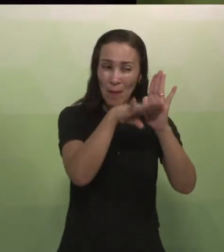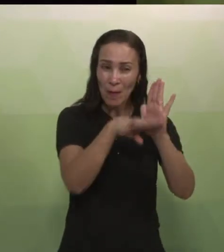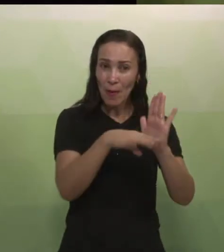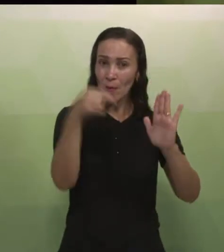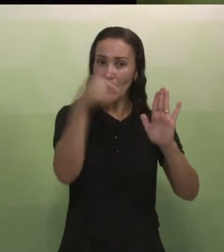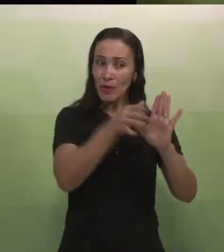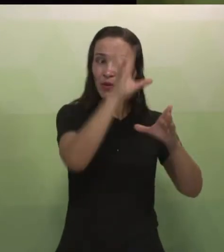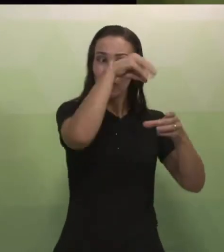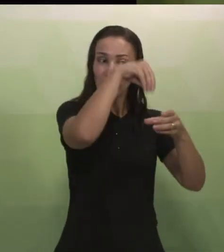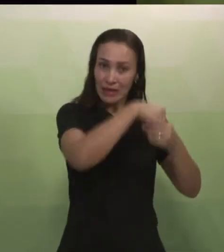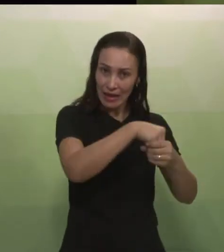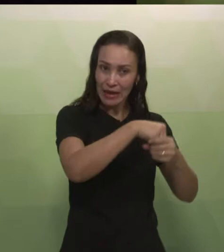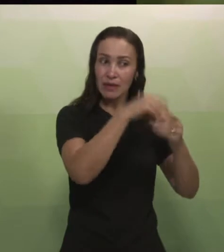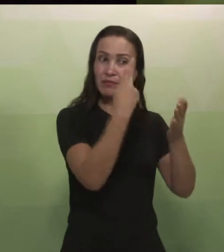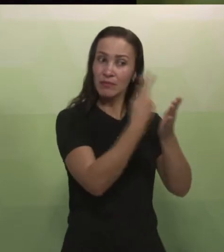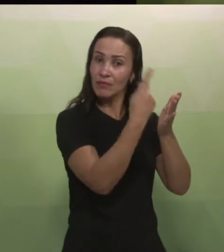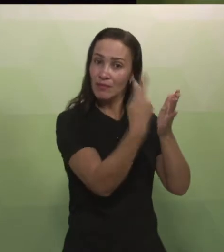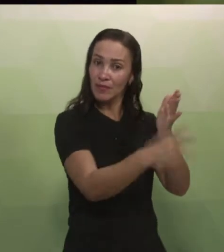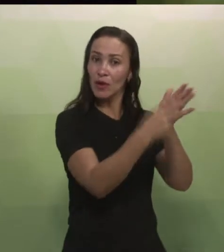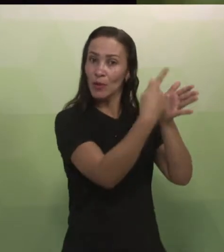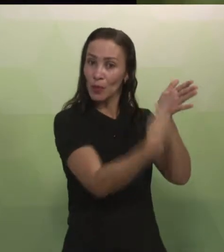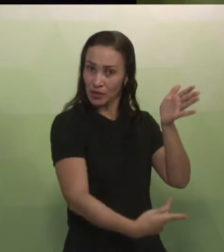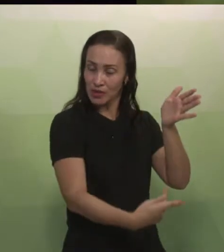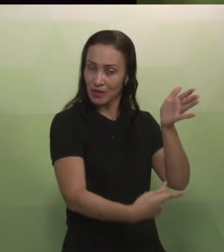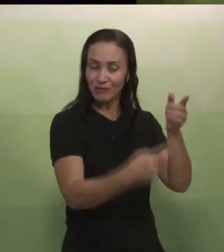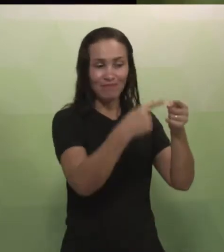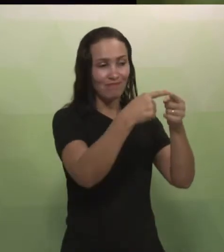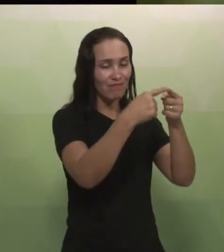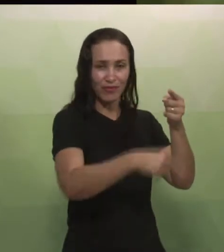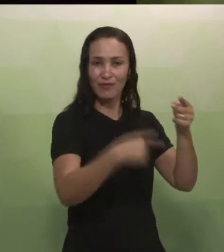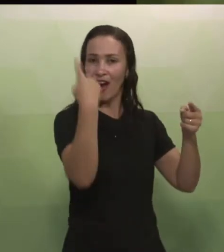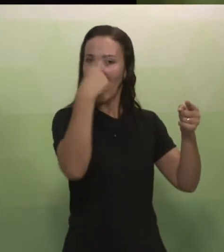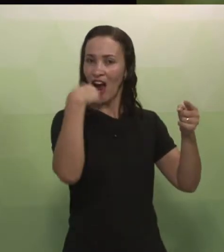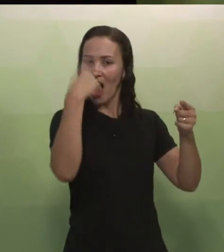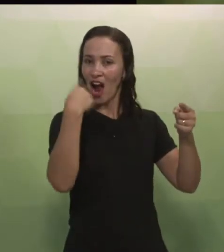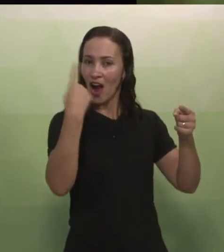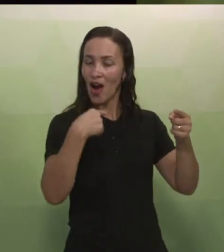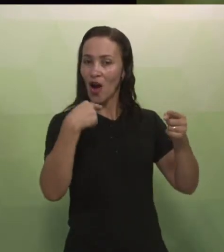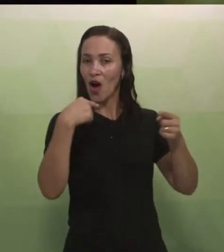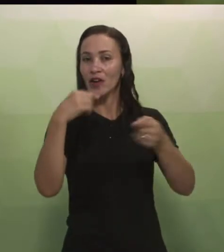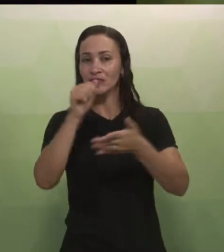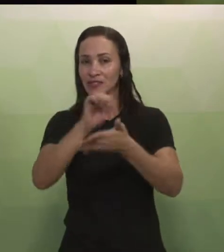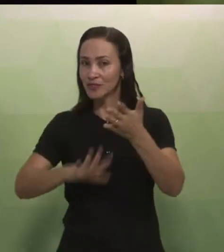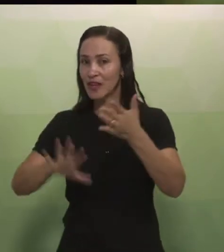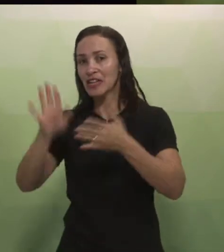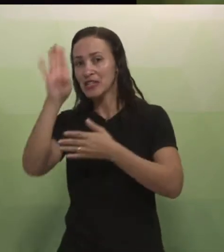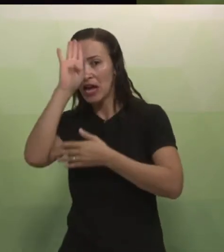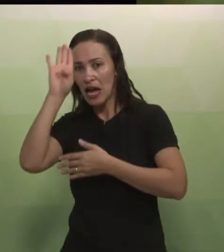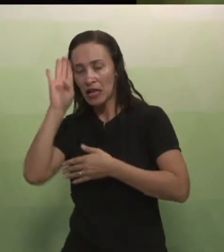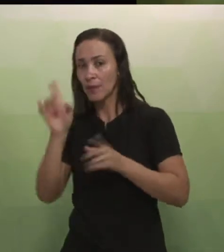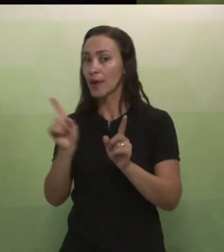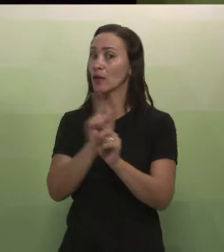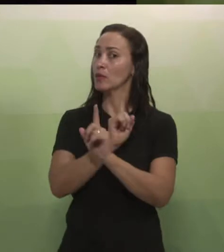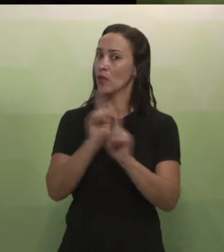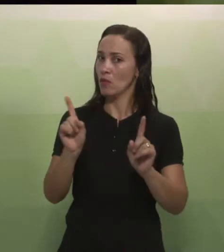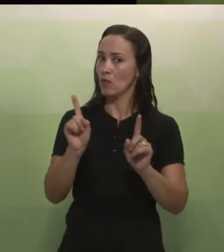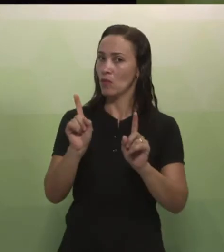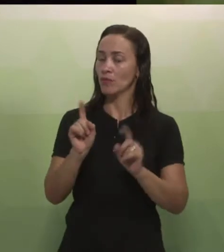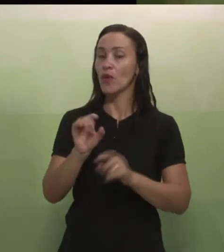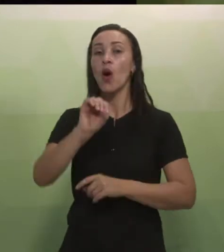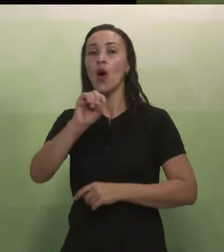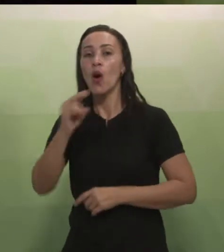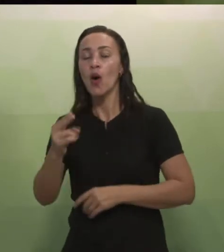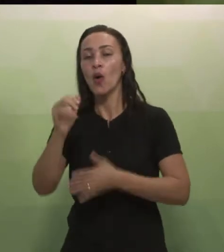programação interna do projeto, não se considera como atividade acadêmica, né?